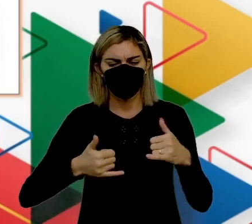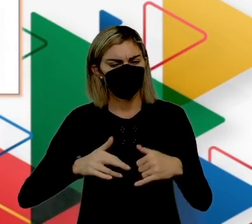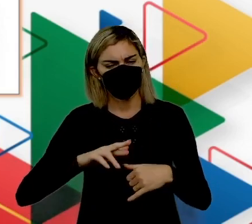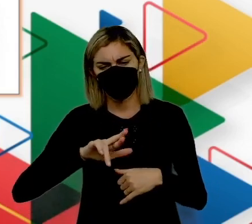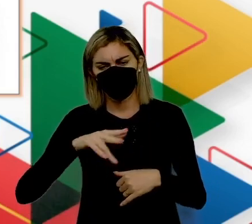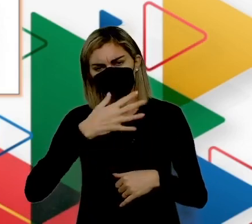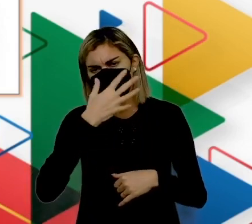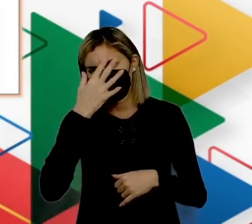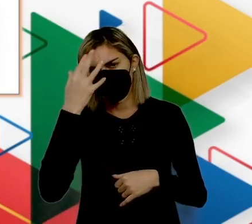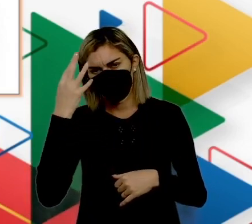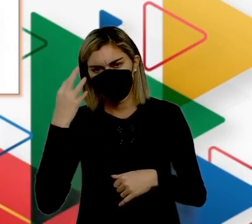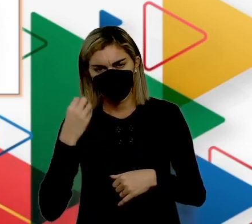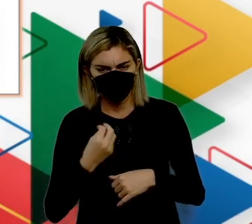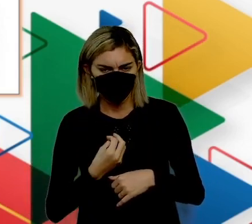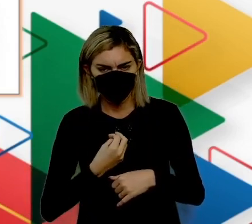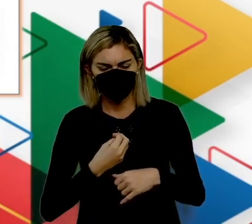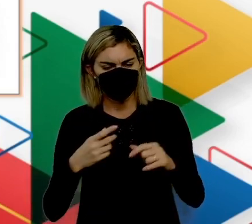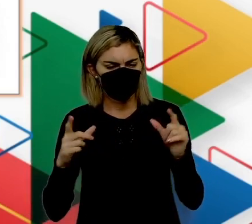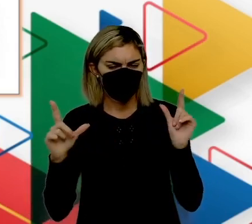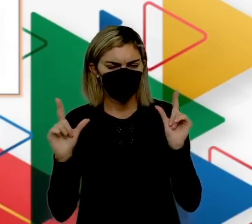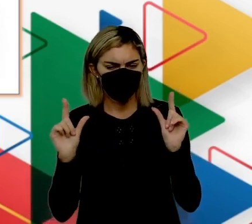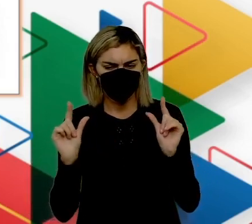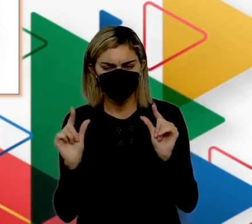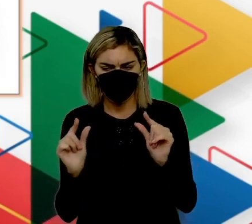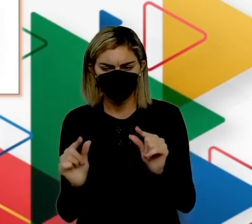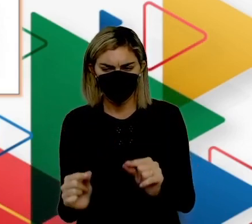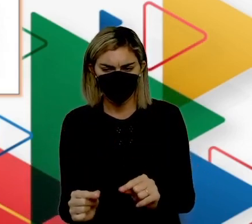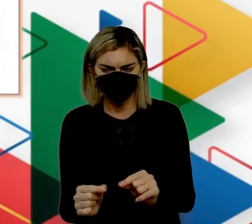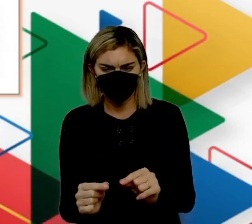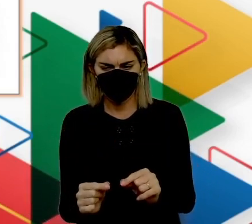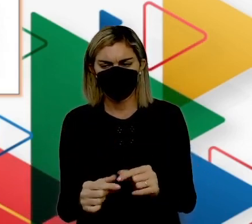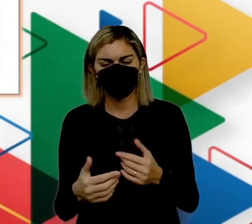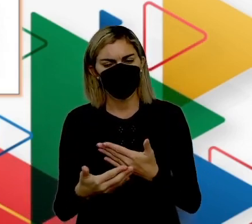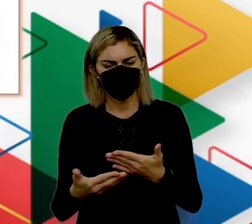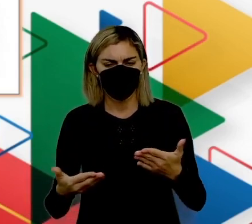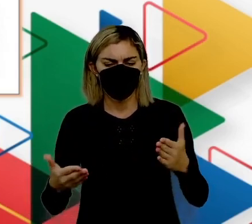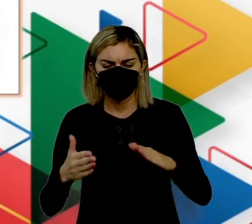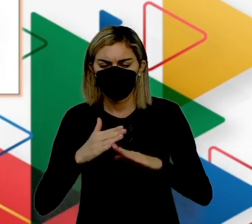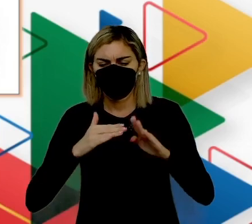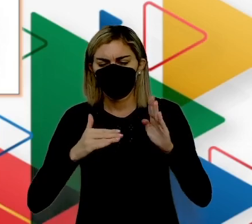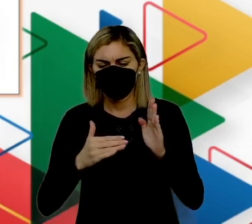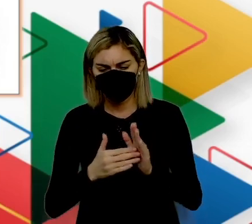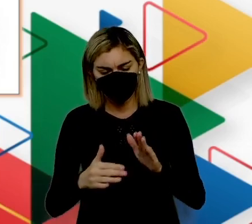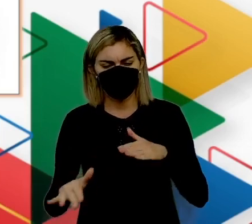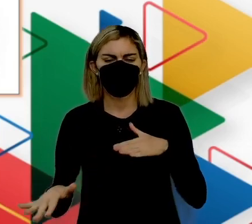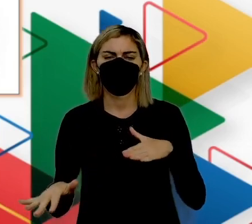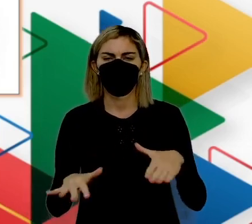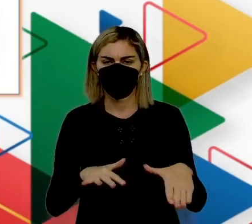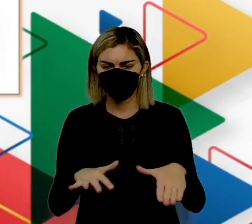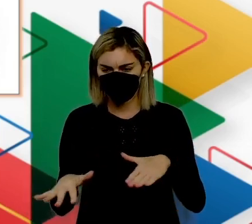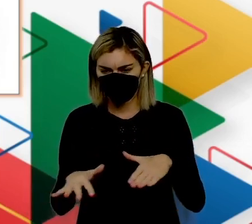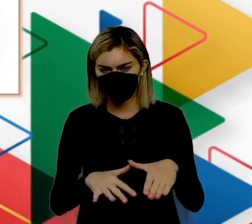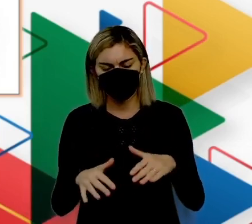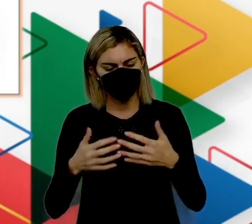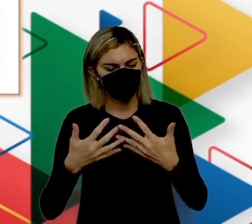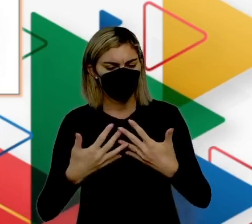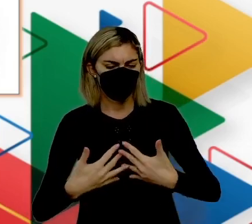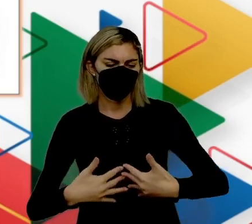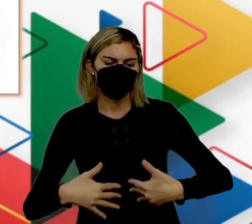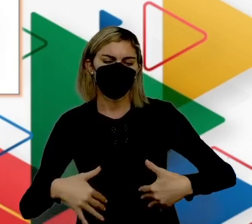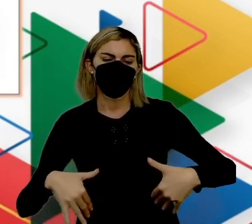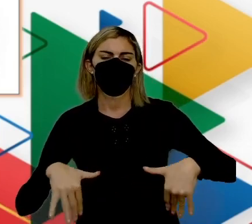esqueça, o potencial vai reduzindo. Em todo movimento